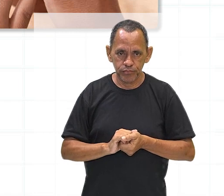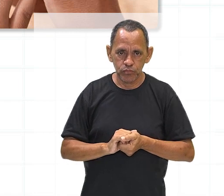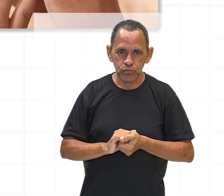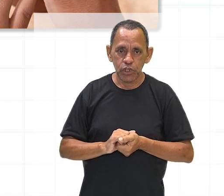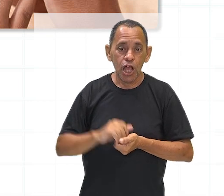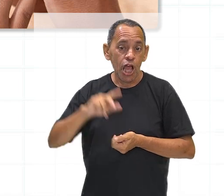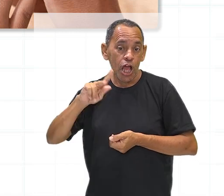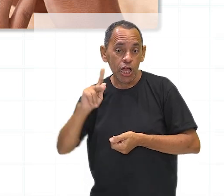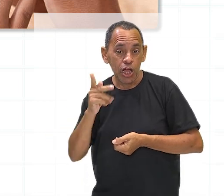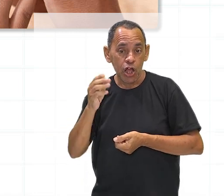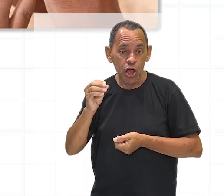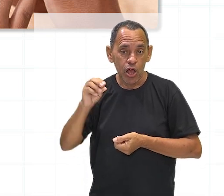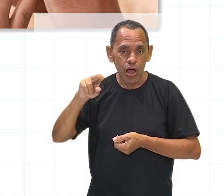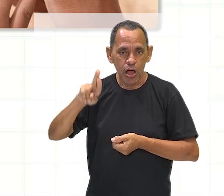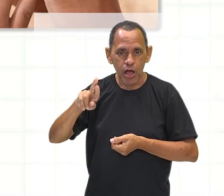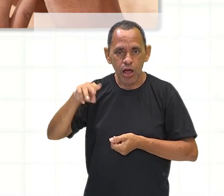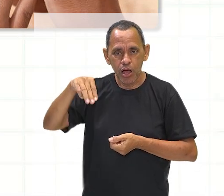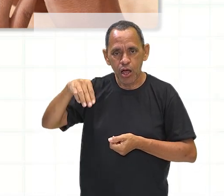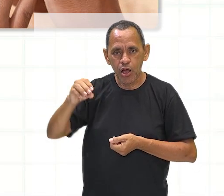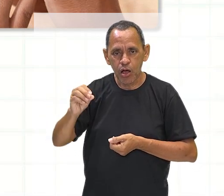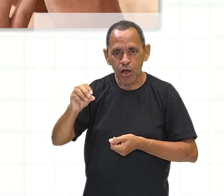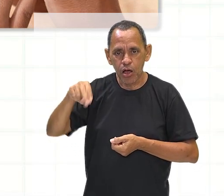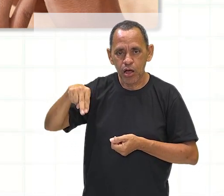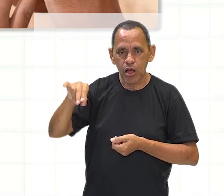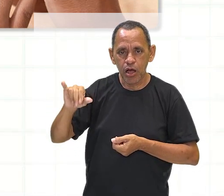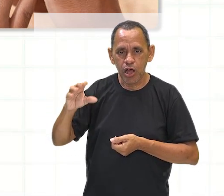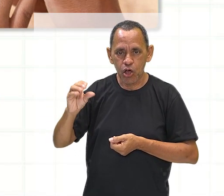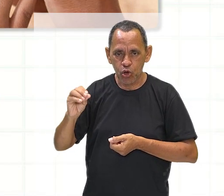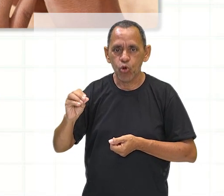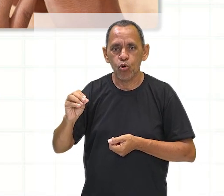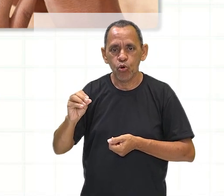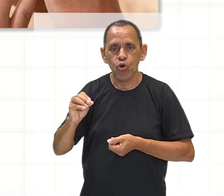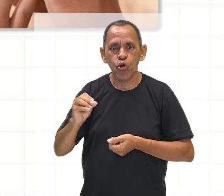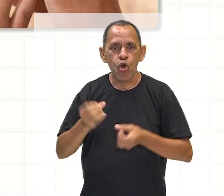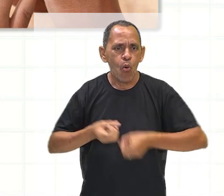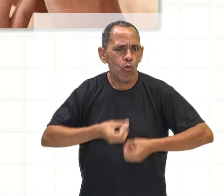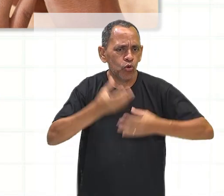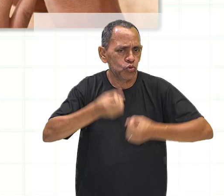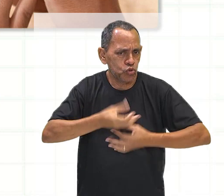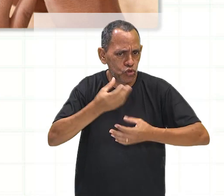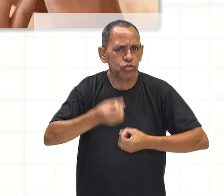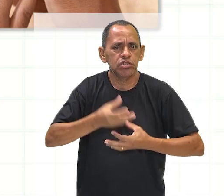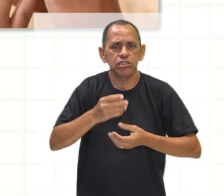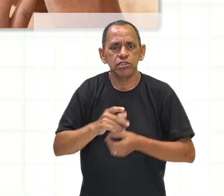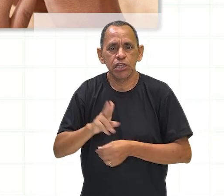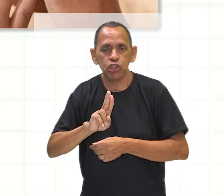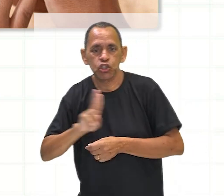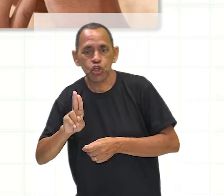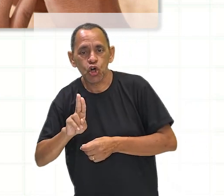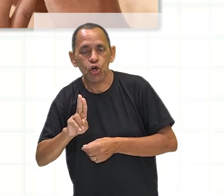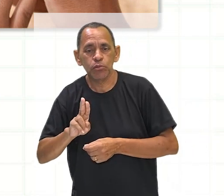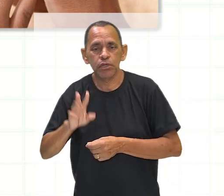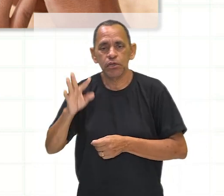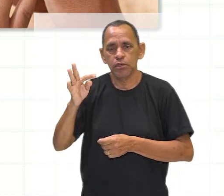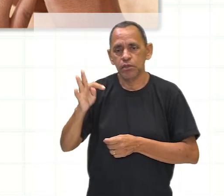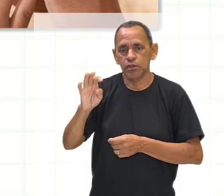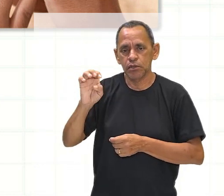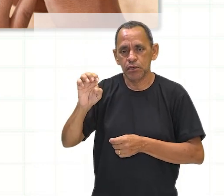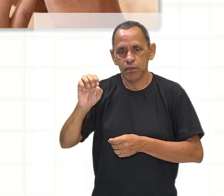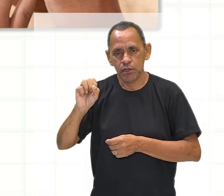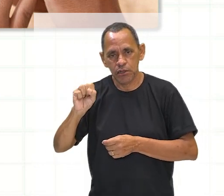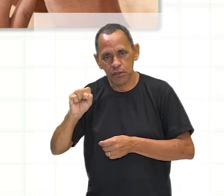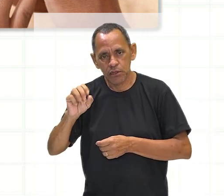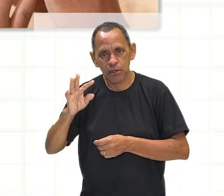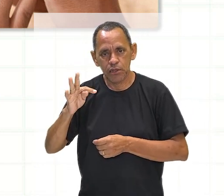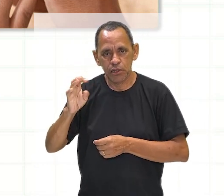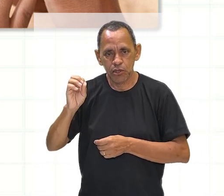o hormônio, né, que é produzido aí no sistema genital masculino é a testosterona. E aí a gente vai ter como principal